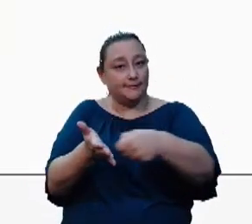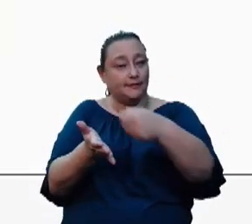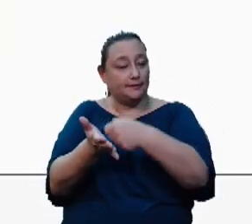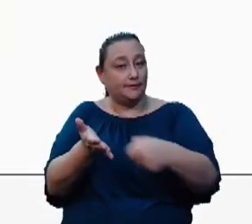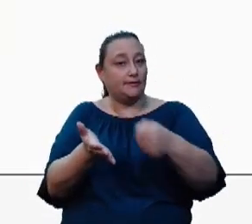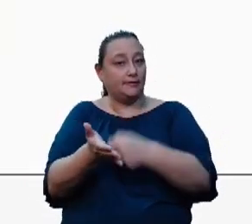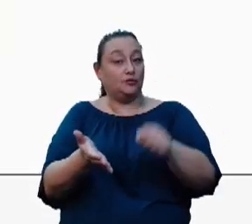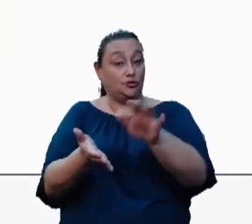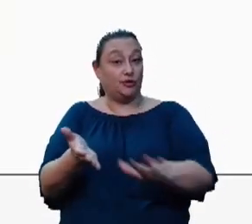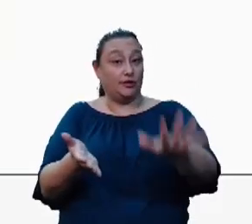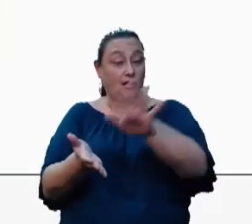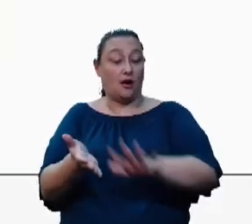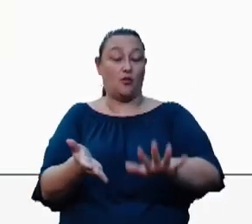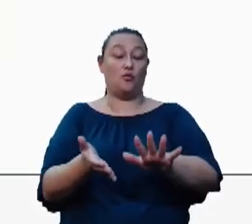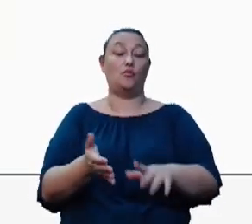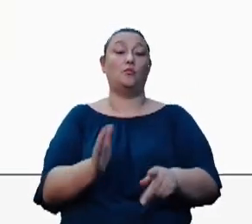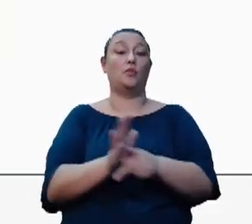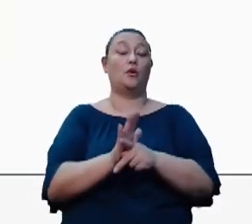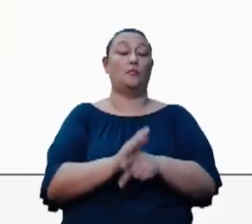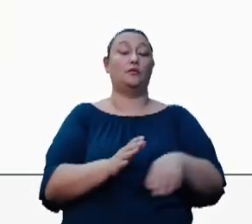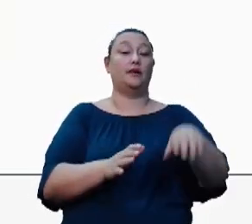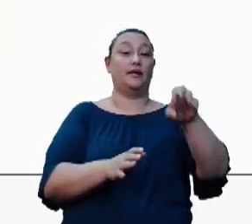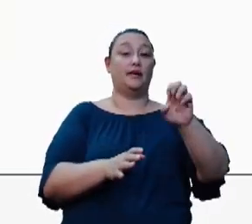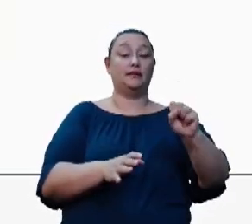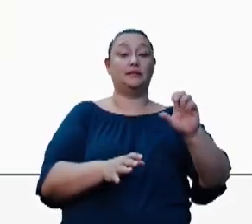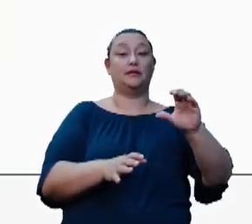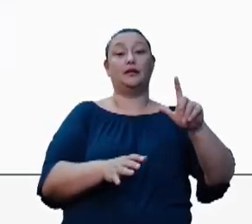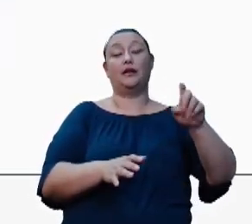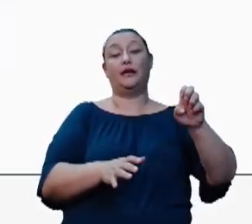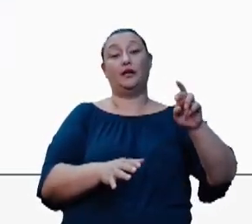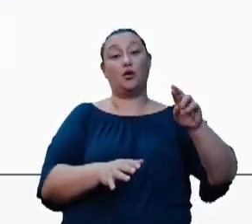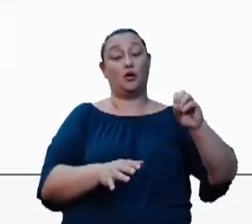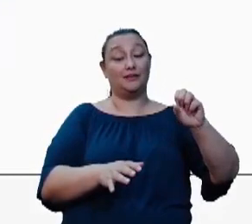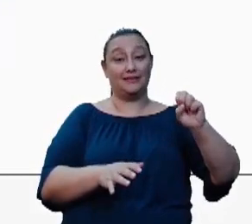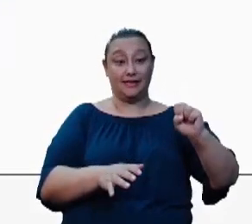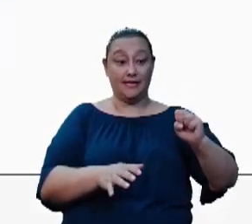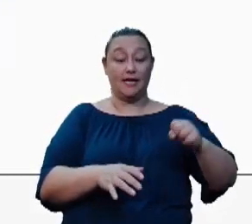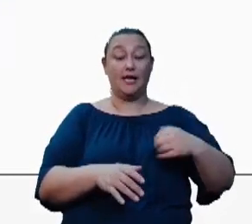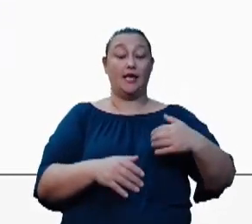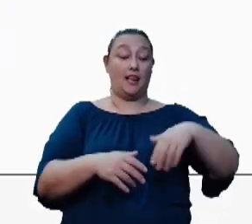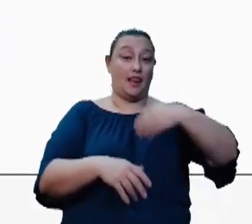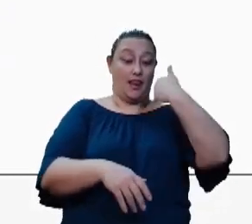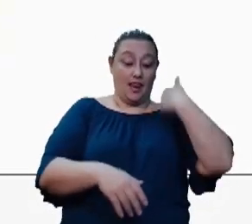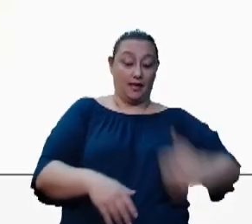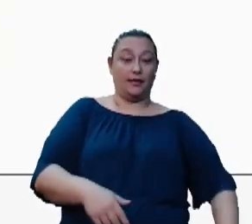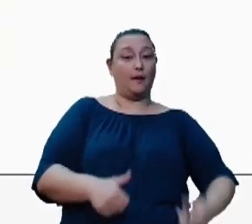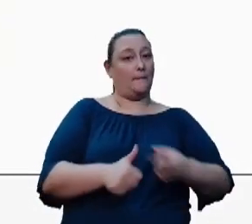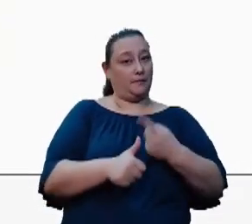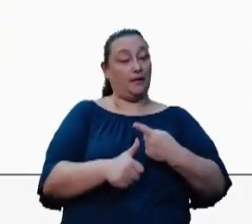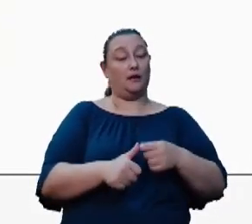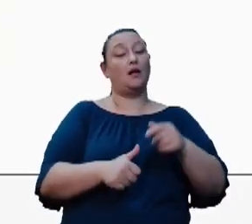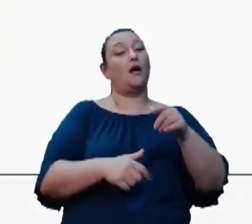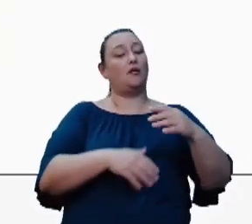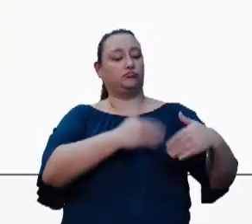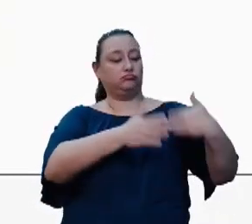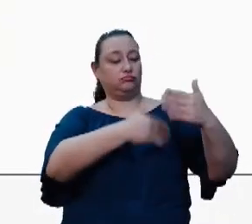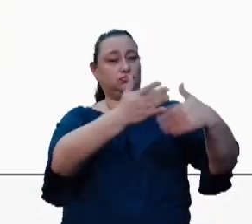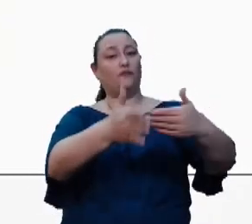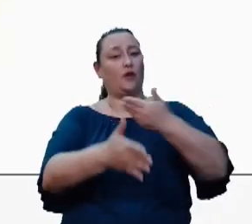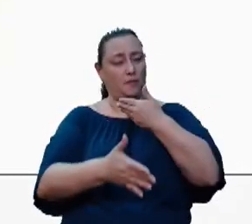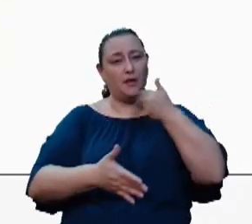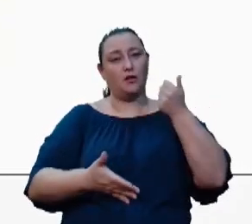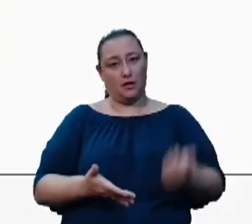no caso da esclerose lateral primária, foi que houve melhora da espasticidade severa ao longo do tempo.